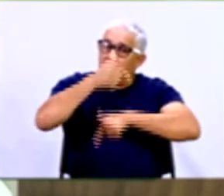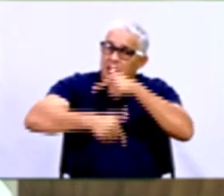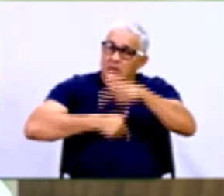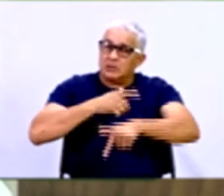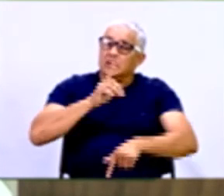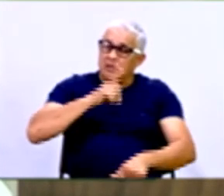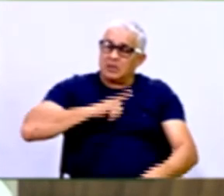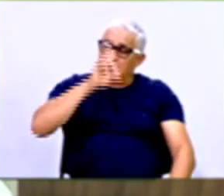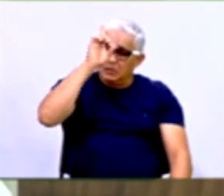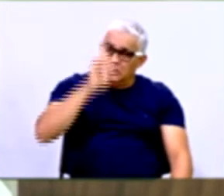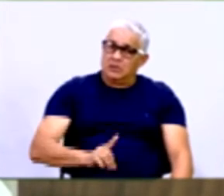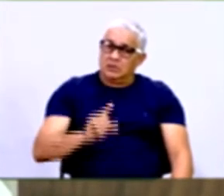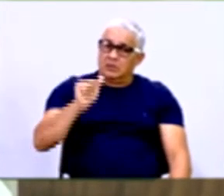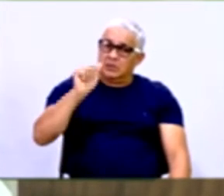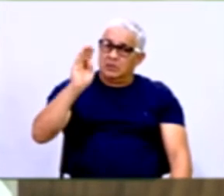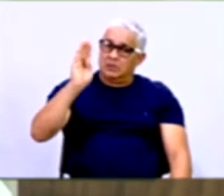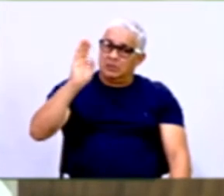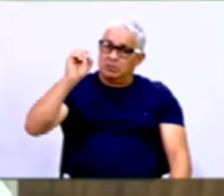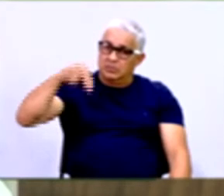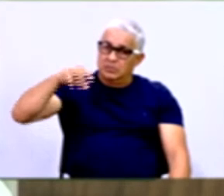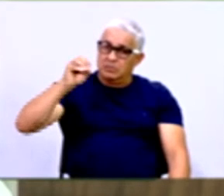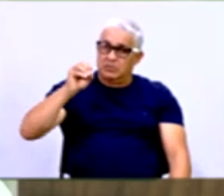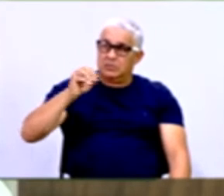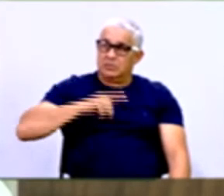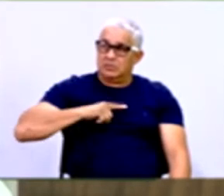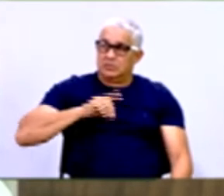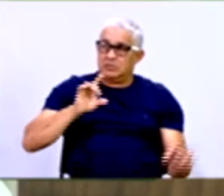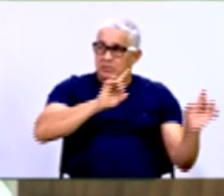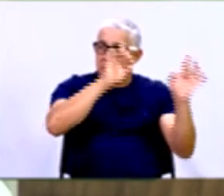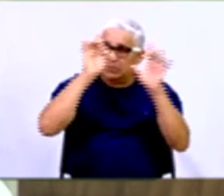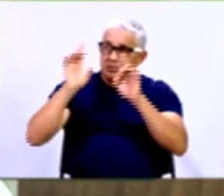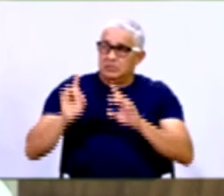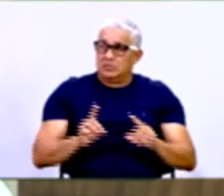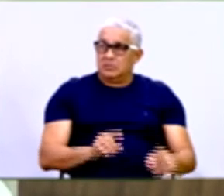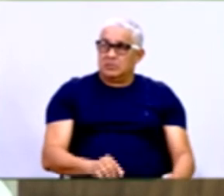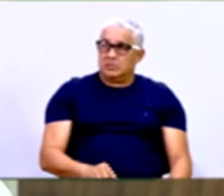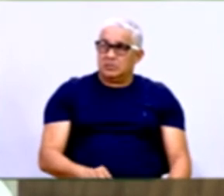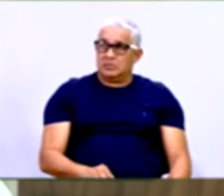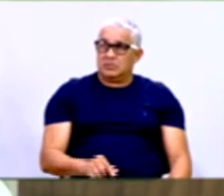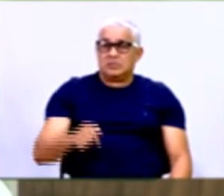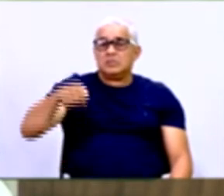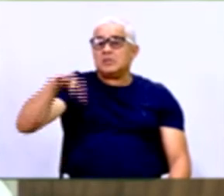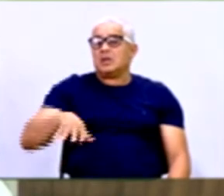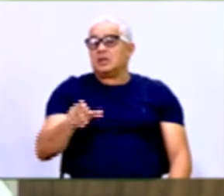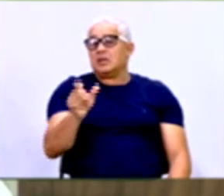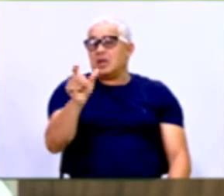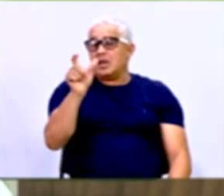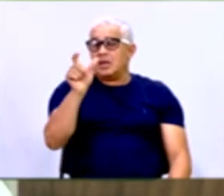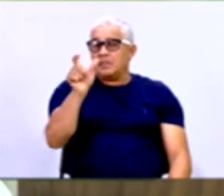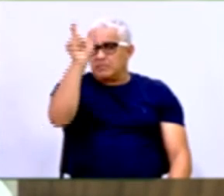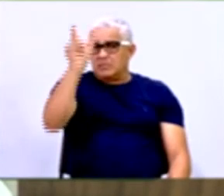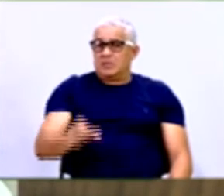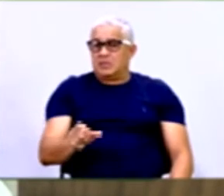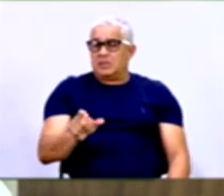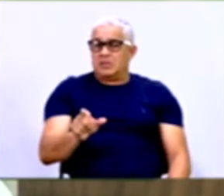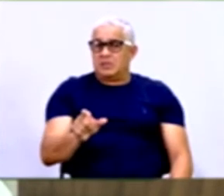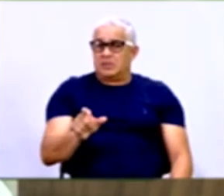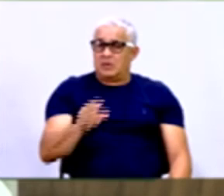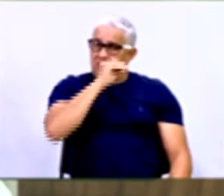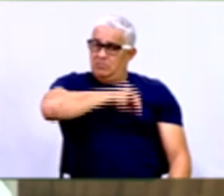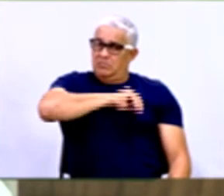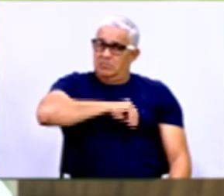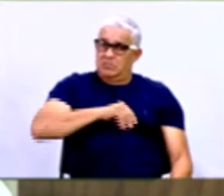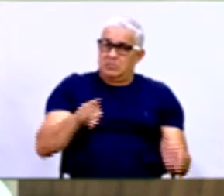abono. Nós estamos falando especificamente sobre quem recebeu algum benefício da